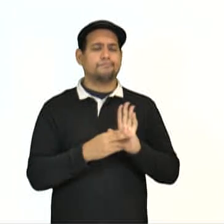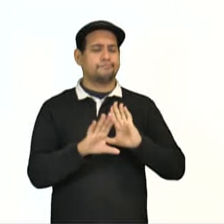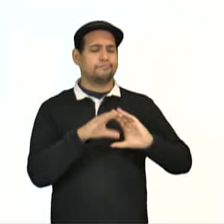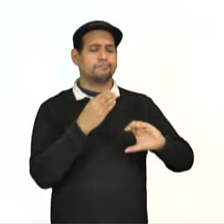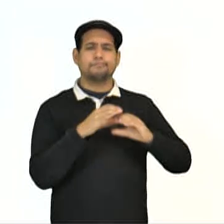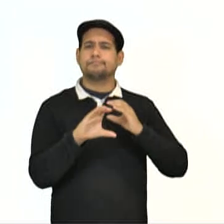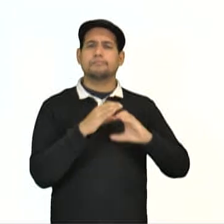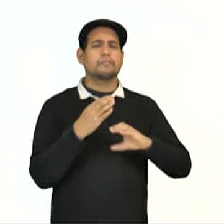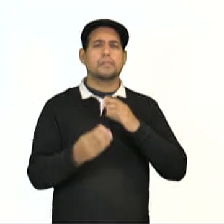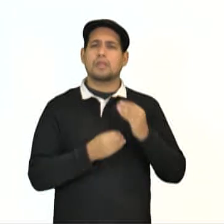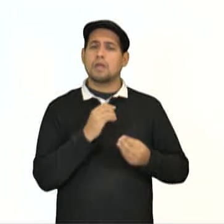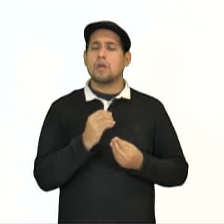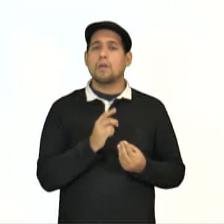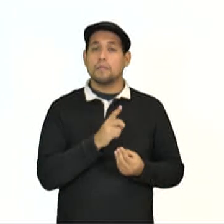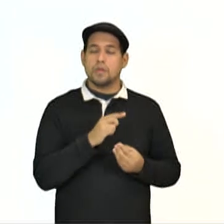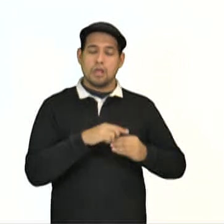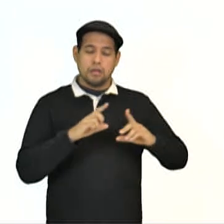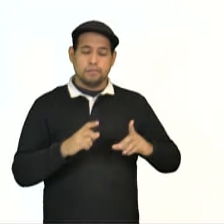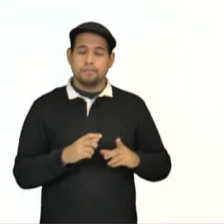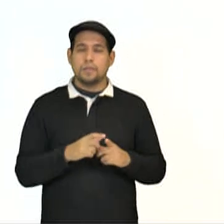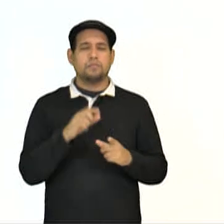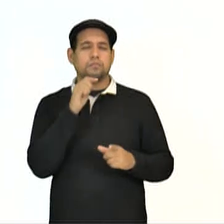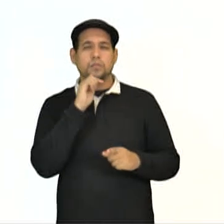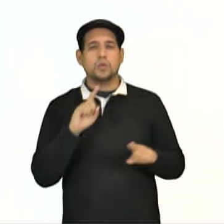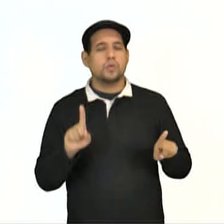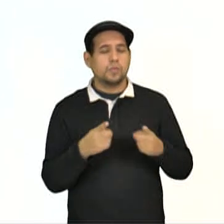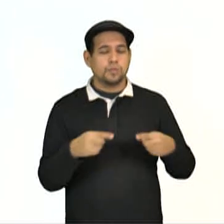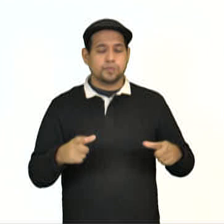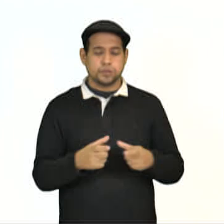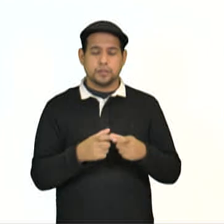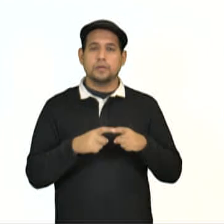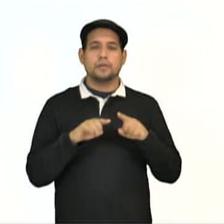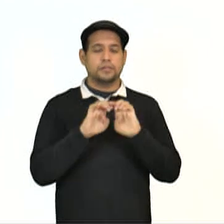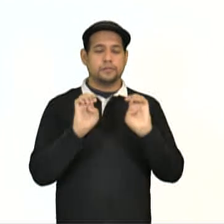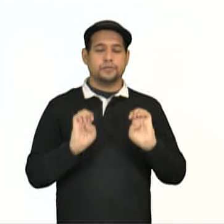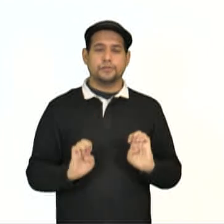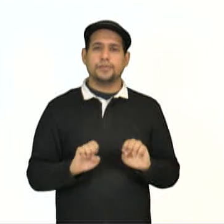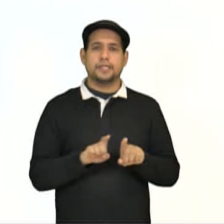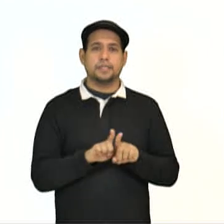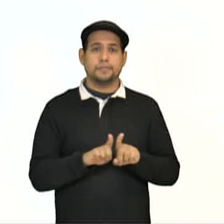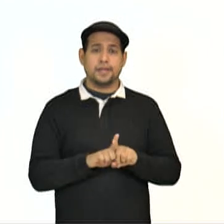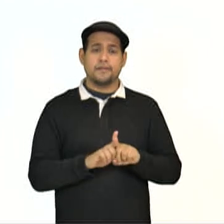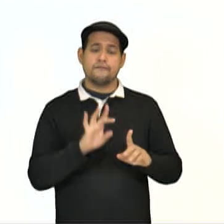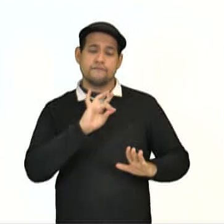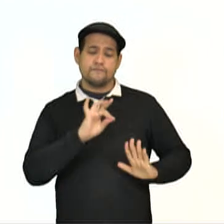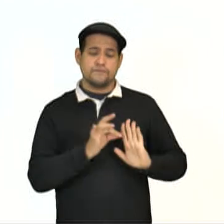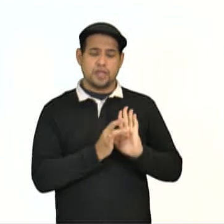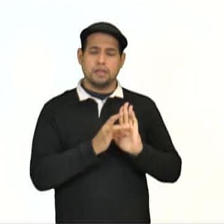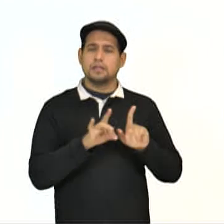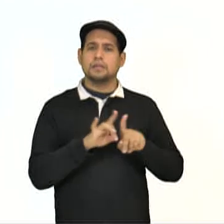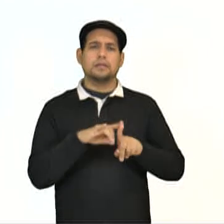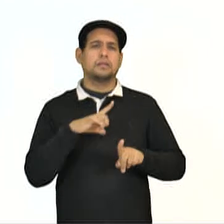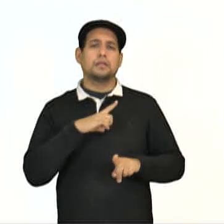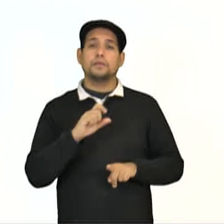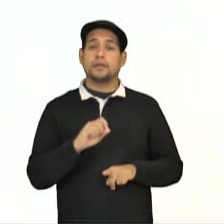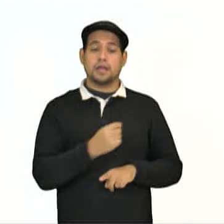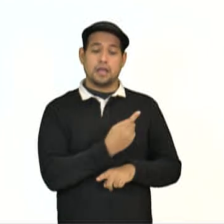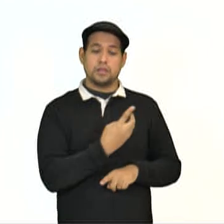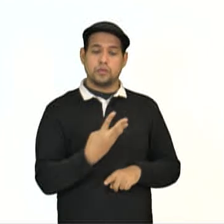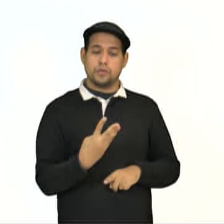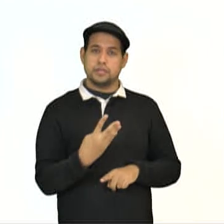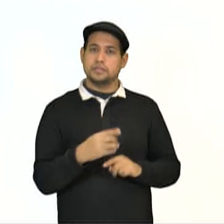canção, literalmente pequeno som. É uma estrutura literária de forma fixa, composta por